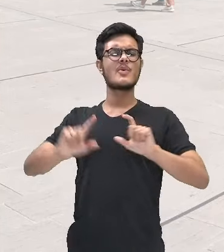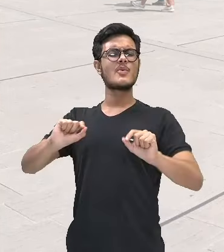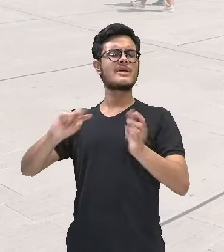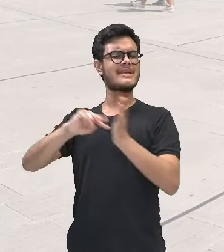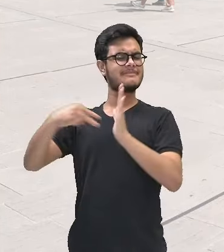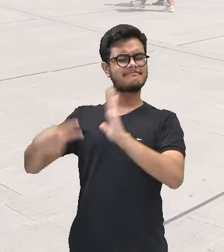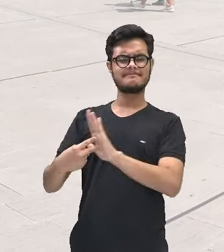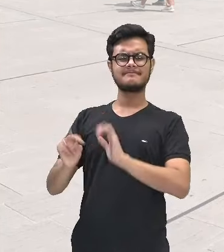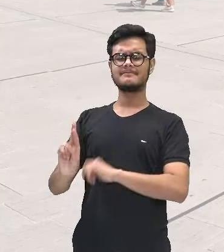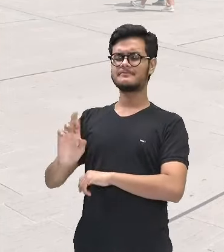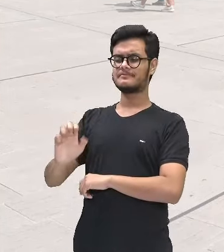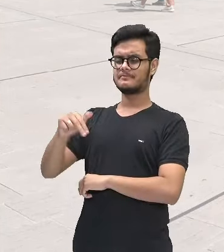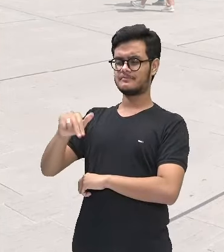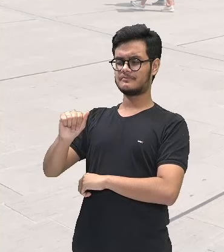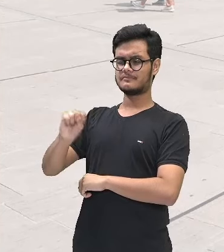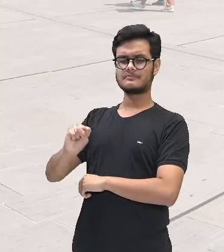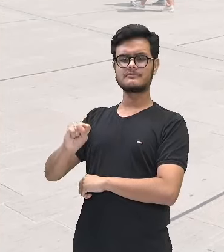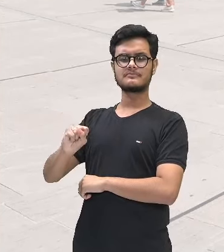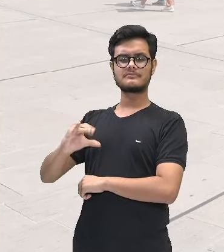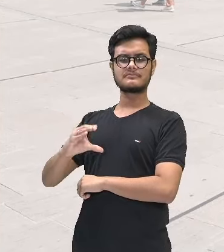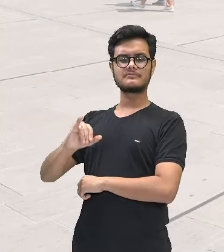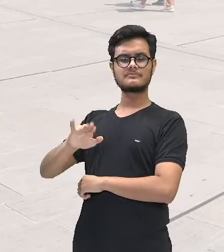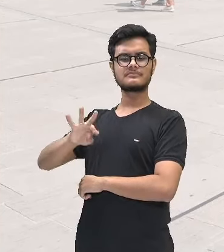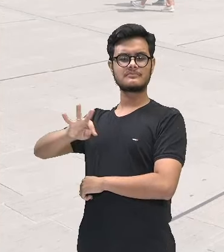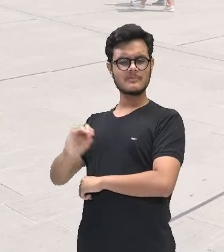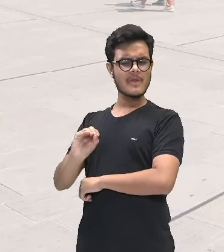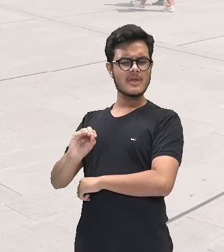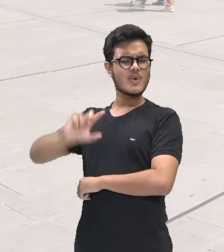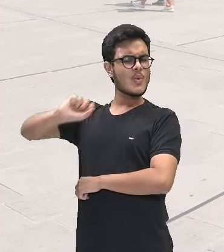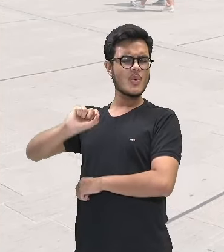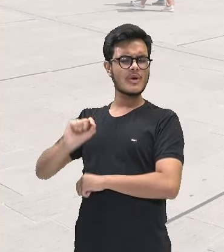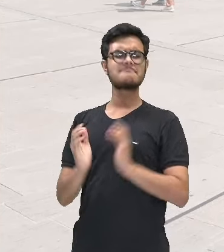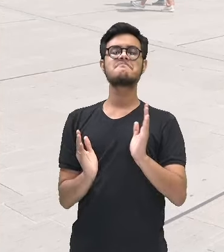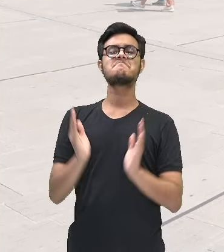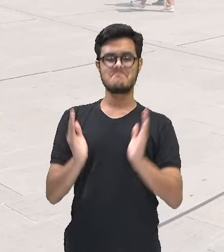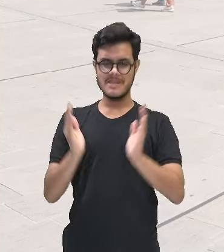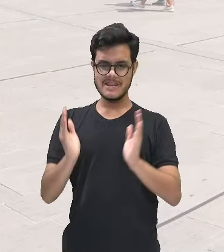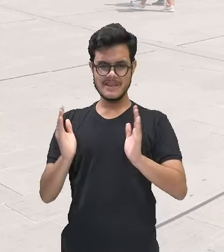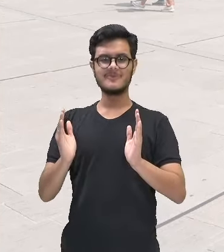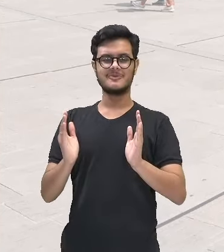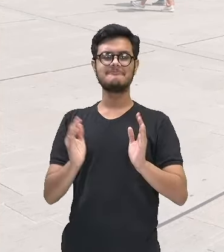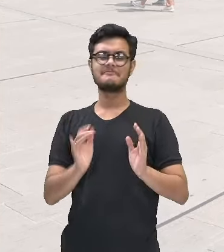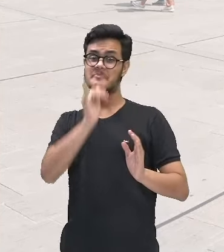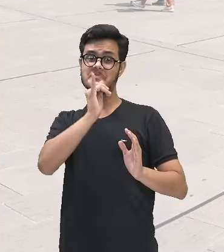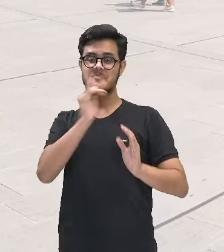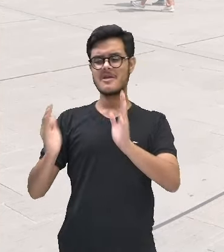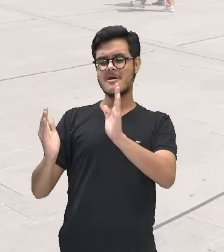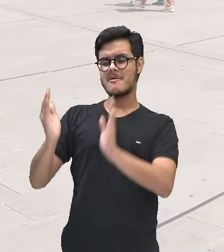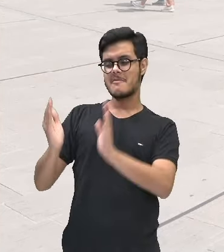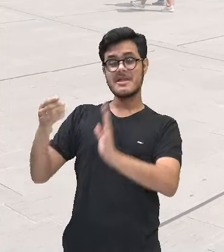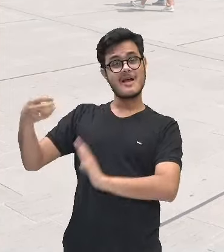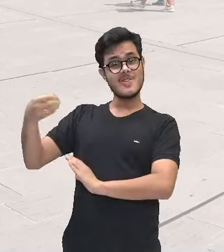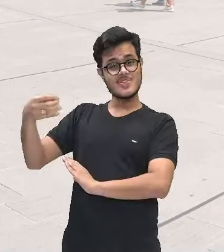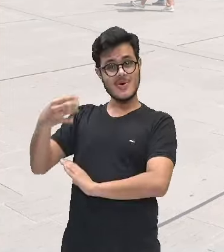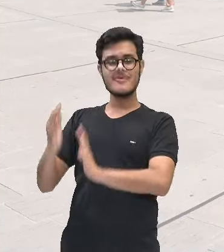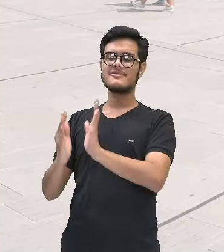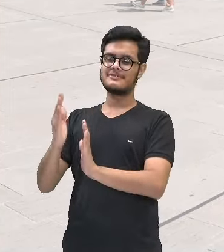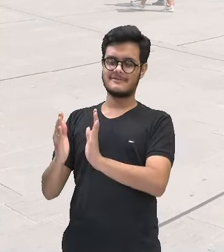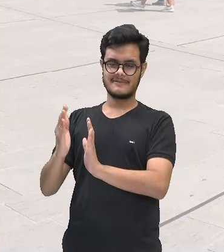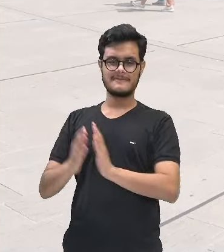é o renascimento. O que quer dizer renascer? Renascer é nascer de novo, Vocês podem pensar, professora, renascimento